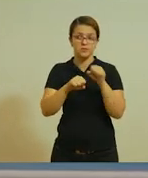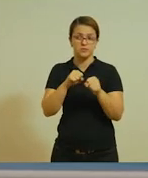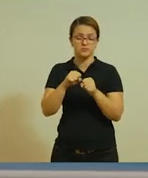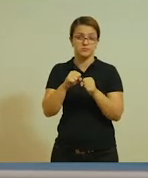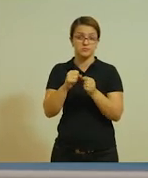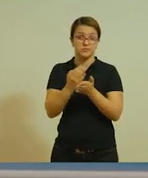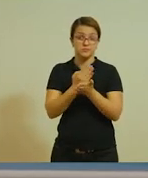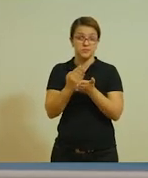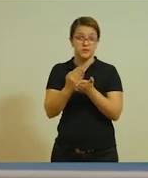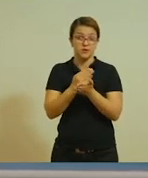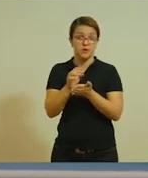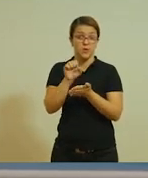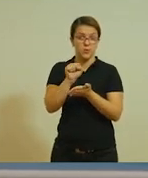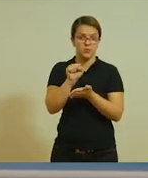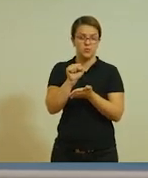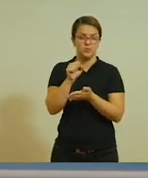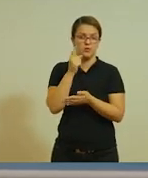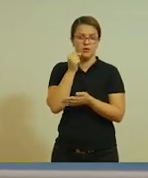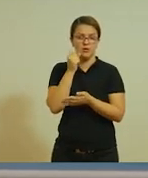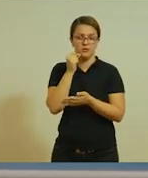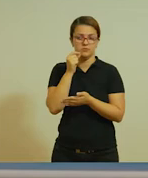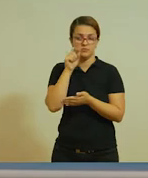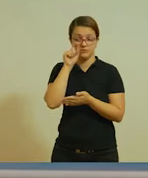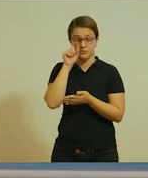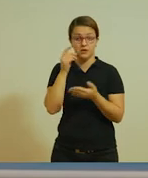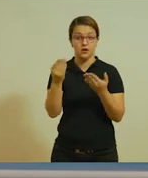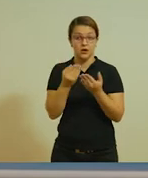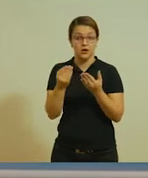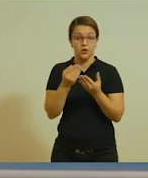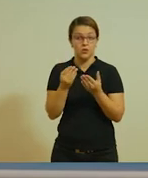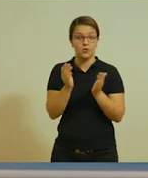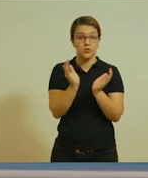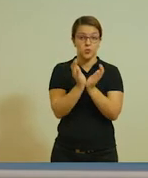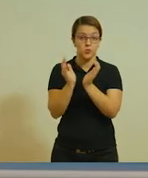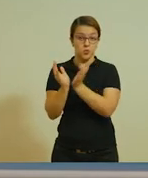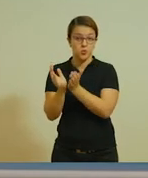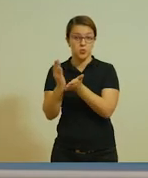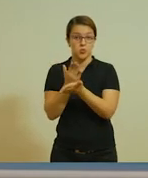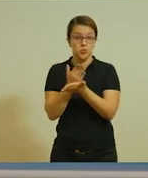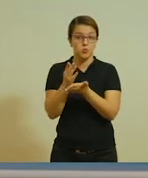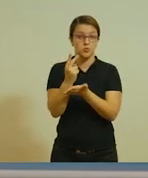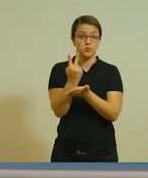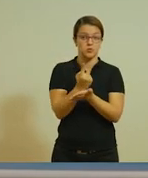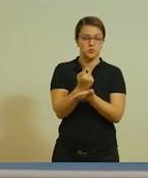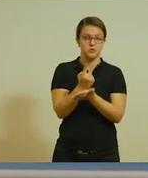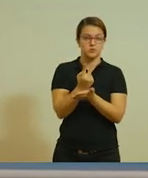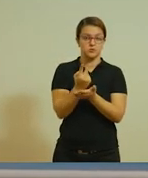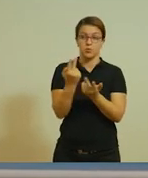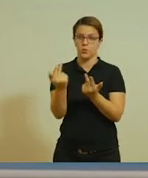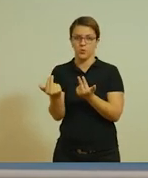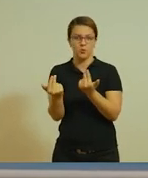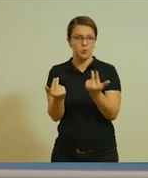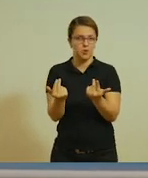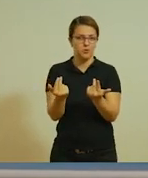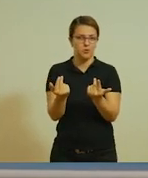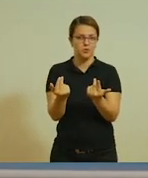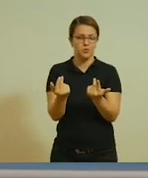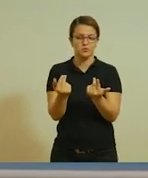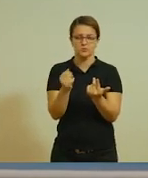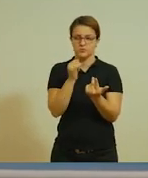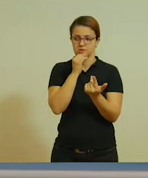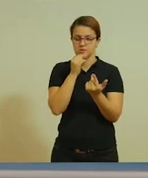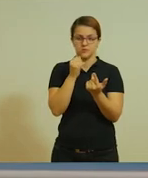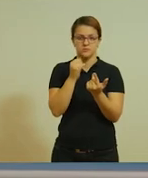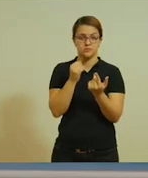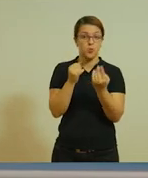E separa 8 lápis. Separou os 8 lápis, dividam esses lápis em 2 grupos com a mesma quantidade, certo? Então, olha